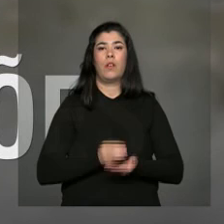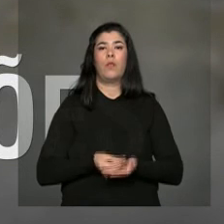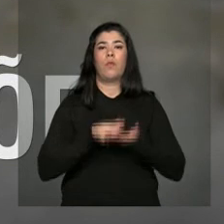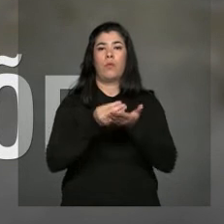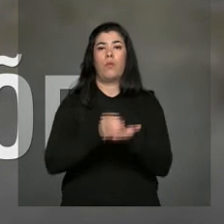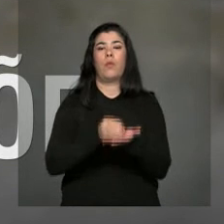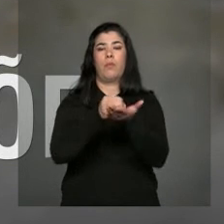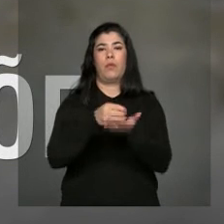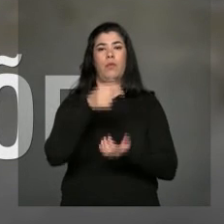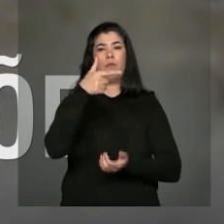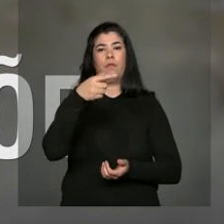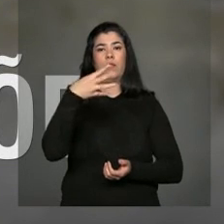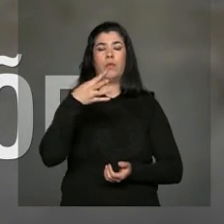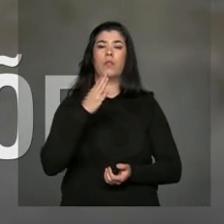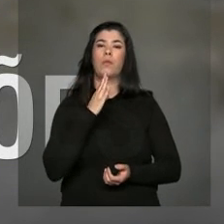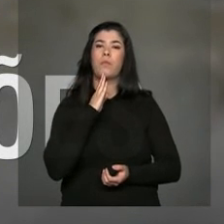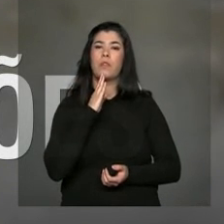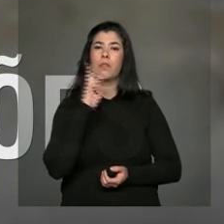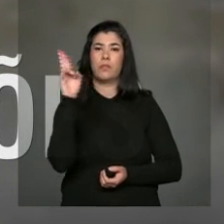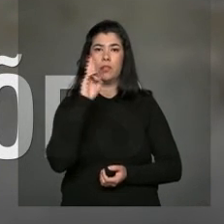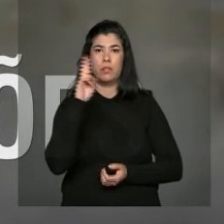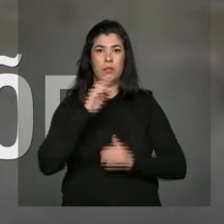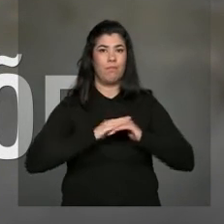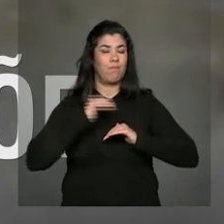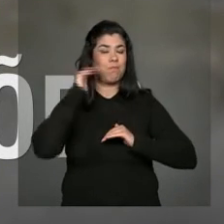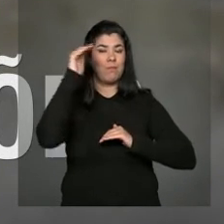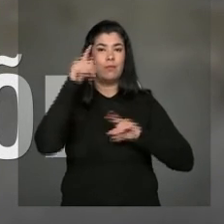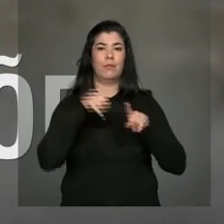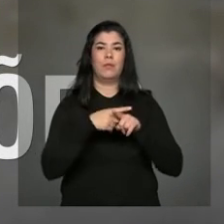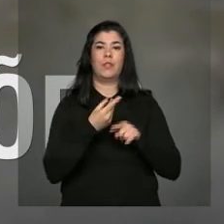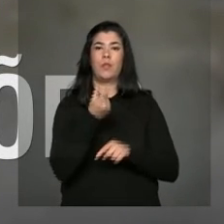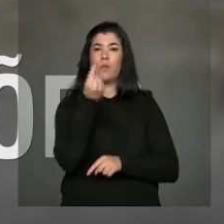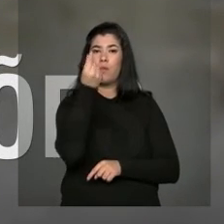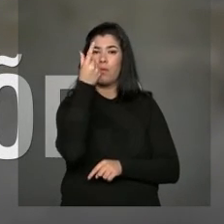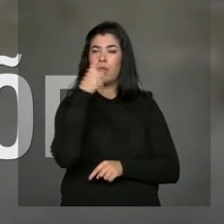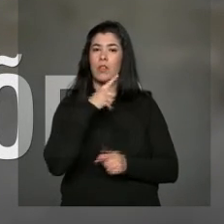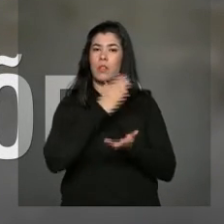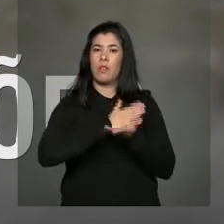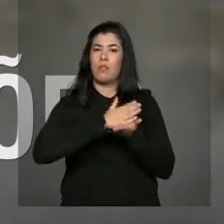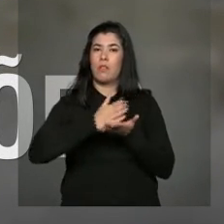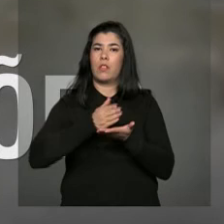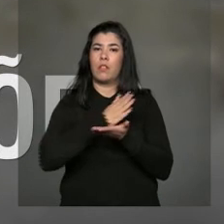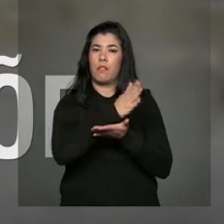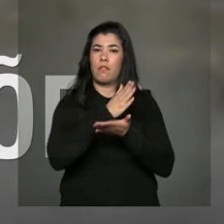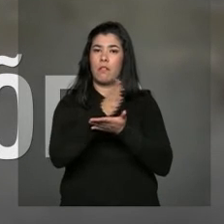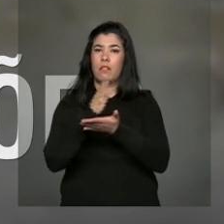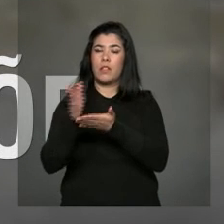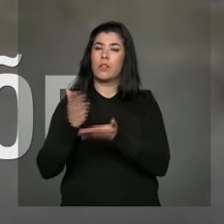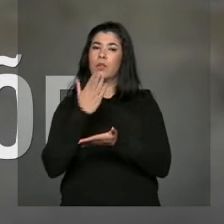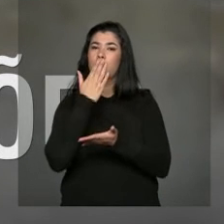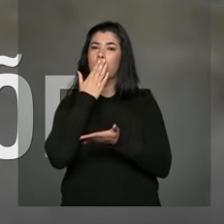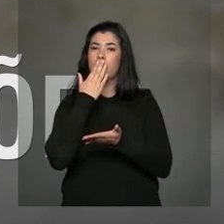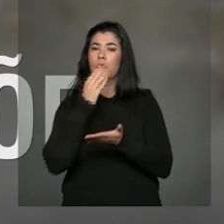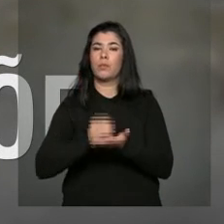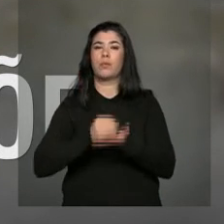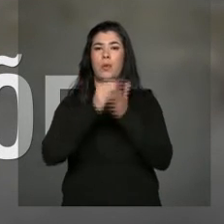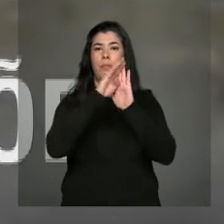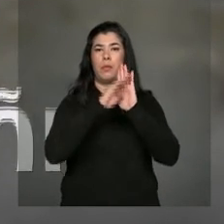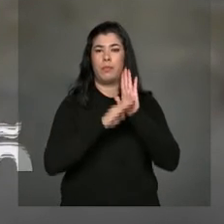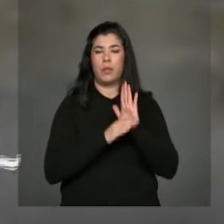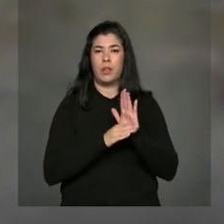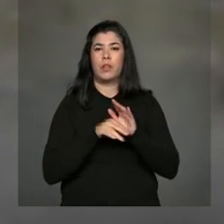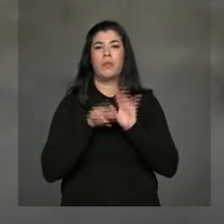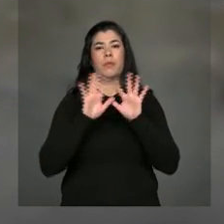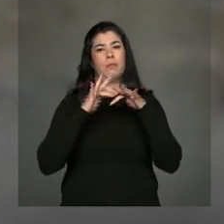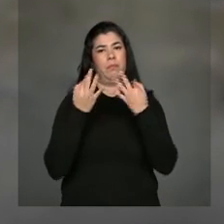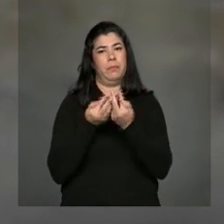de reais em crédito, um recorde. Este valor está distribuído em mais de 10 linhas de financiamento, que atendem famílias do campo